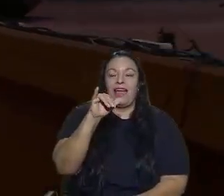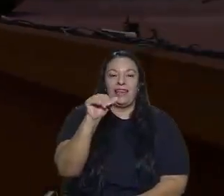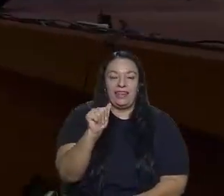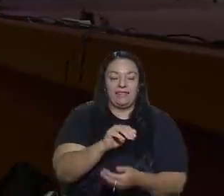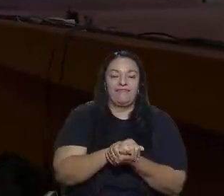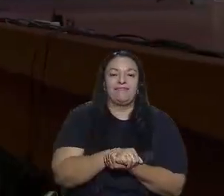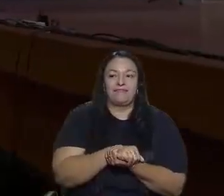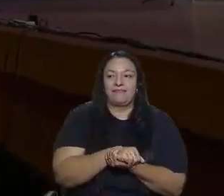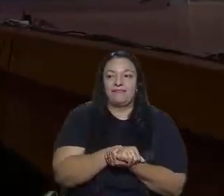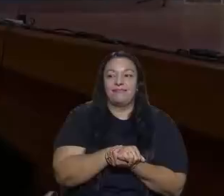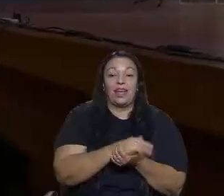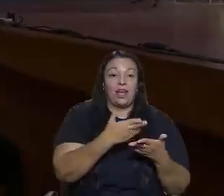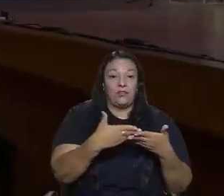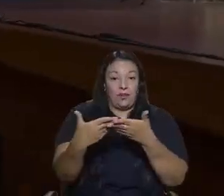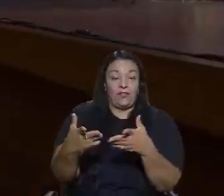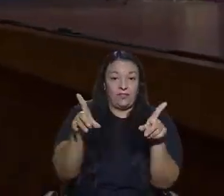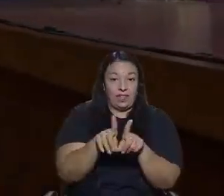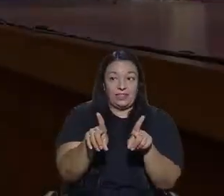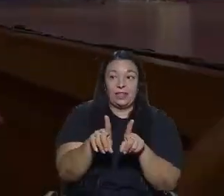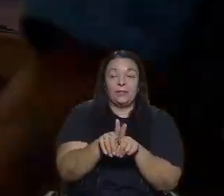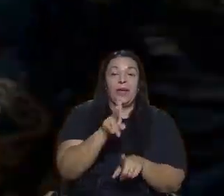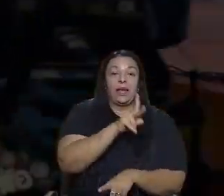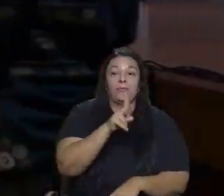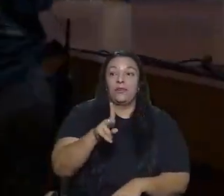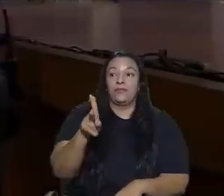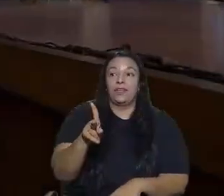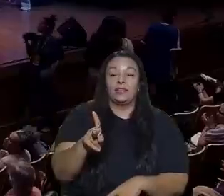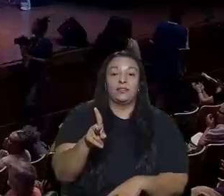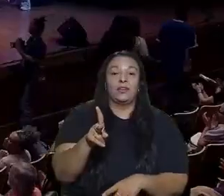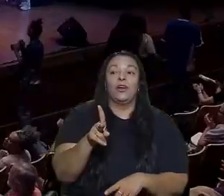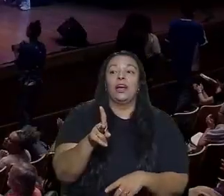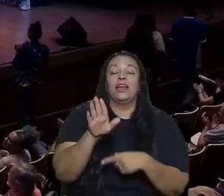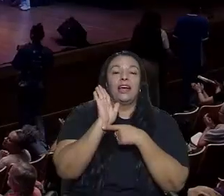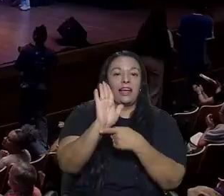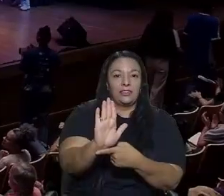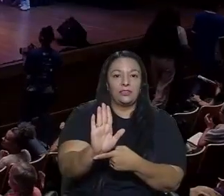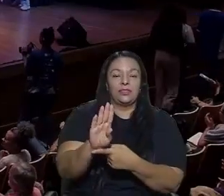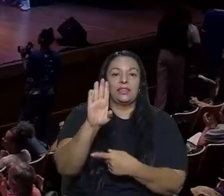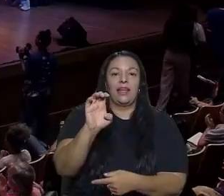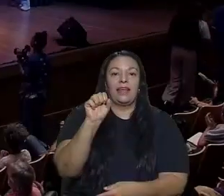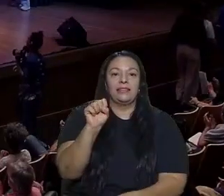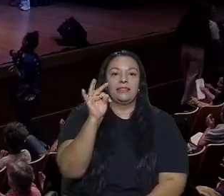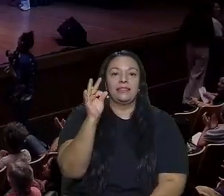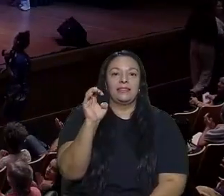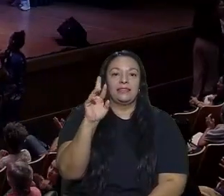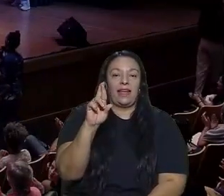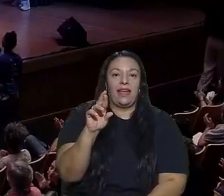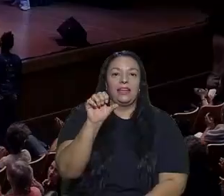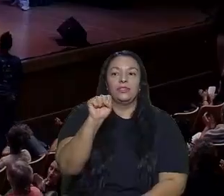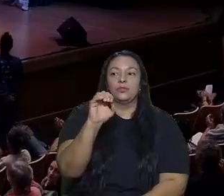Reis. E eu vou convidar também para vir a professora de apoio, que é a Esther Souza.